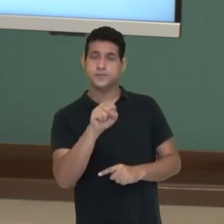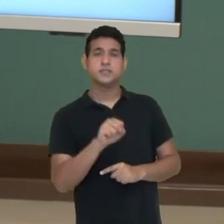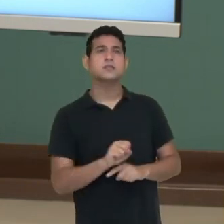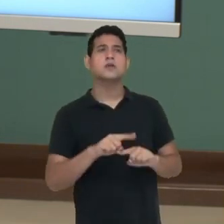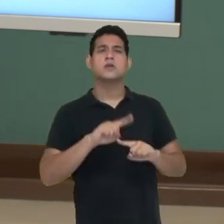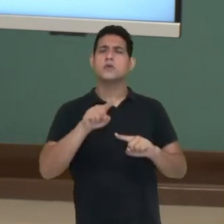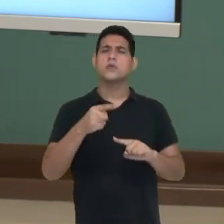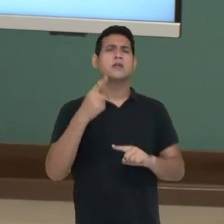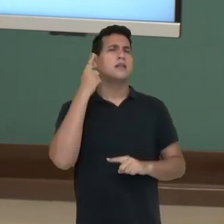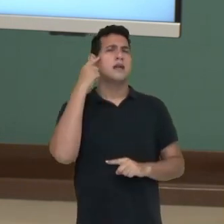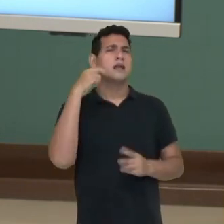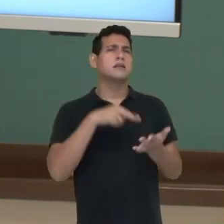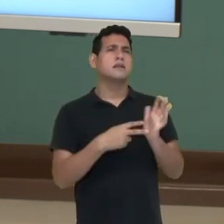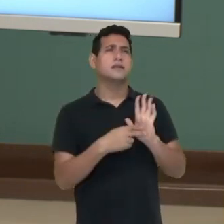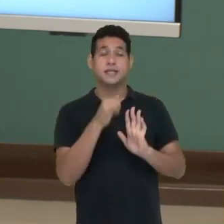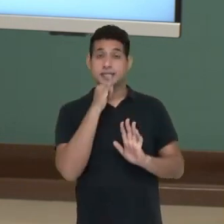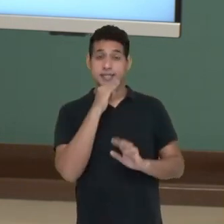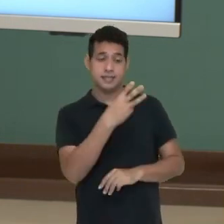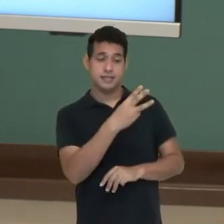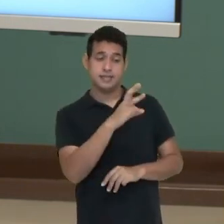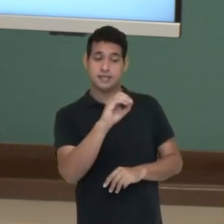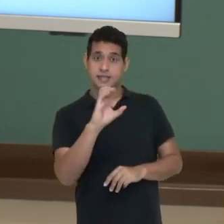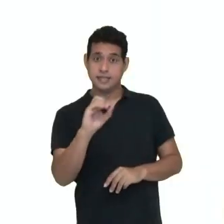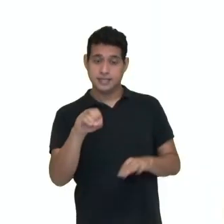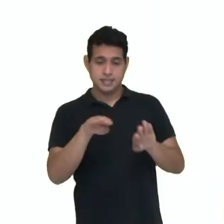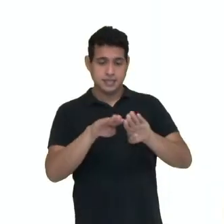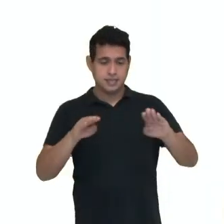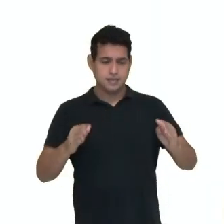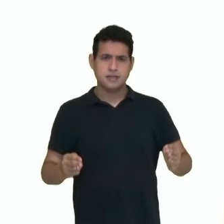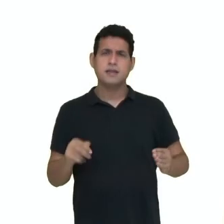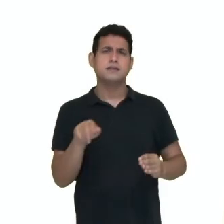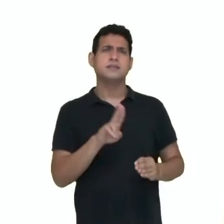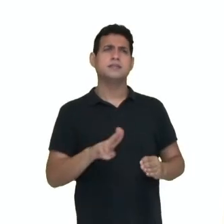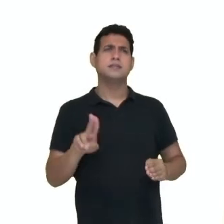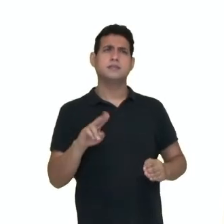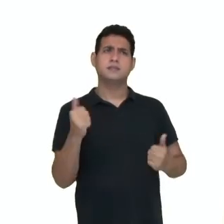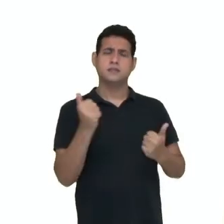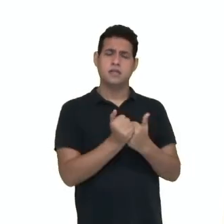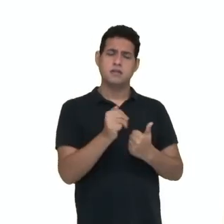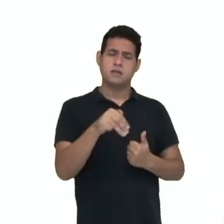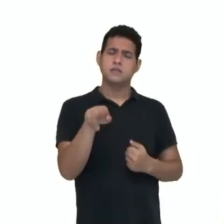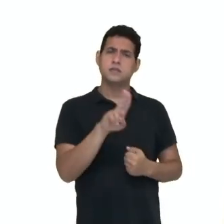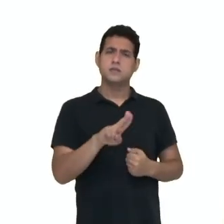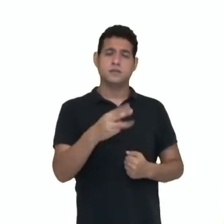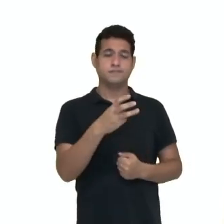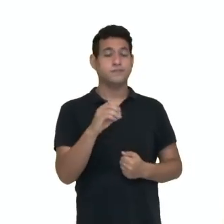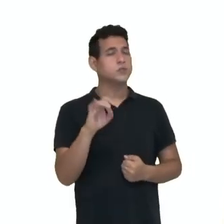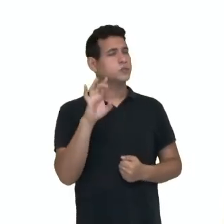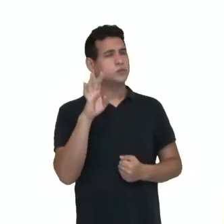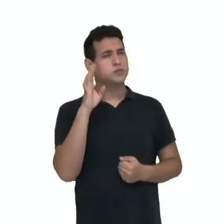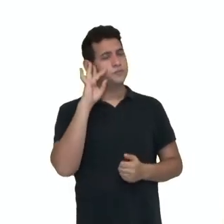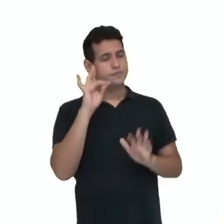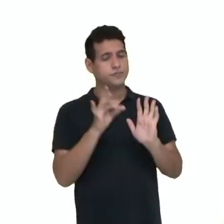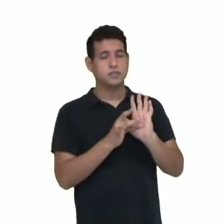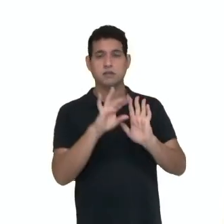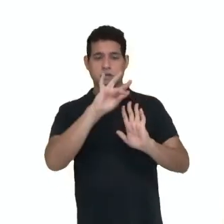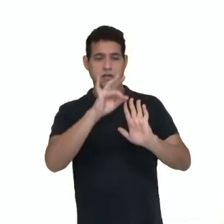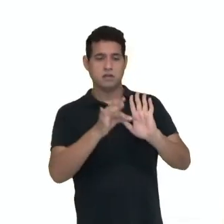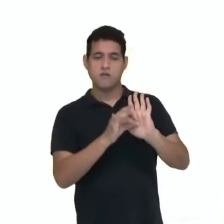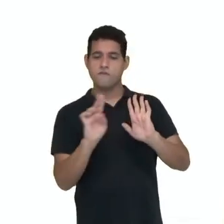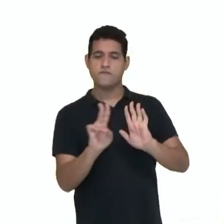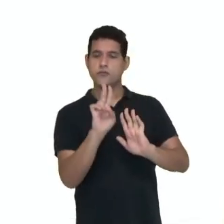outro ponto é, quando é 300 mesas, aí você coloca no lugar do M o 300. Ó, estou chutando, estou atribuindo